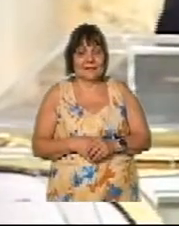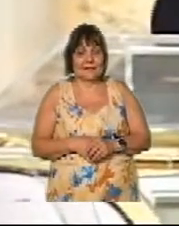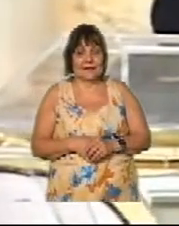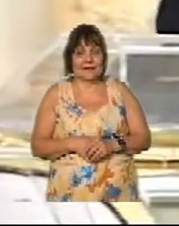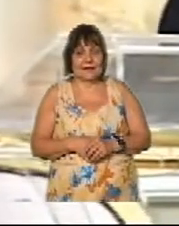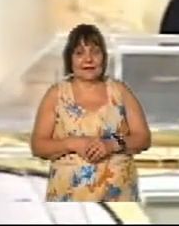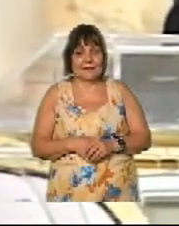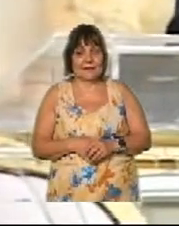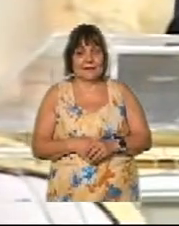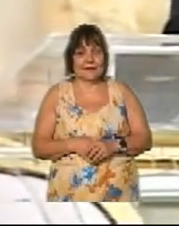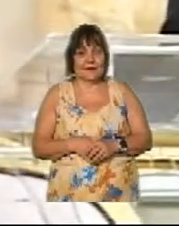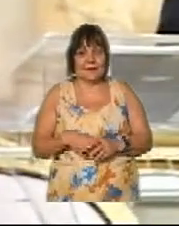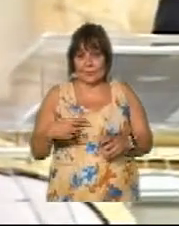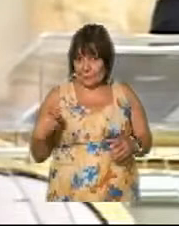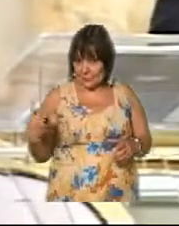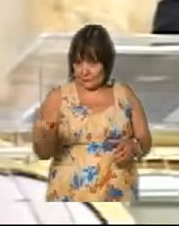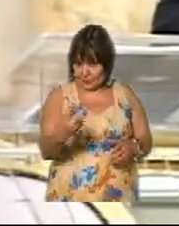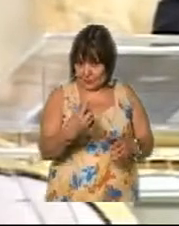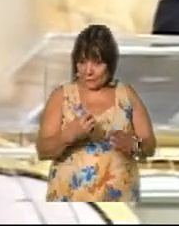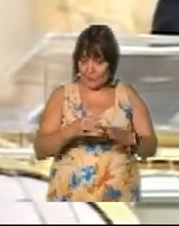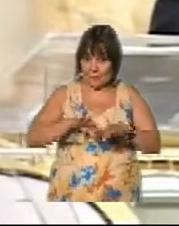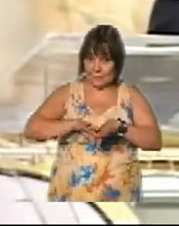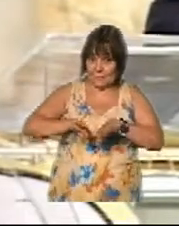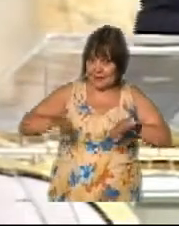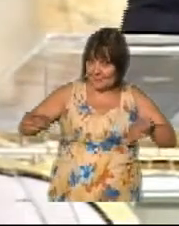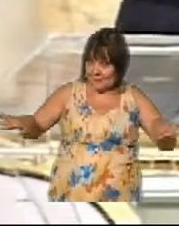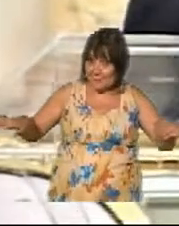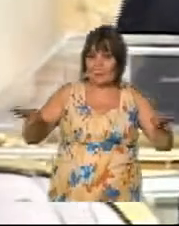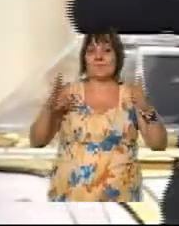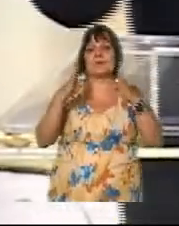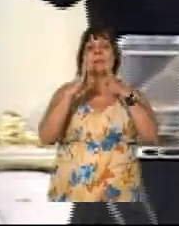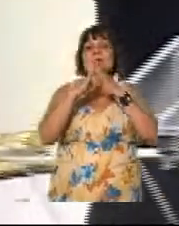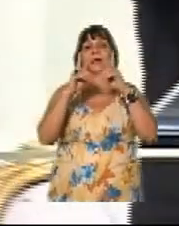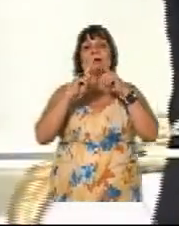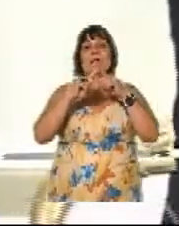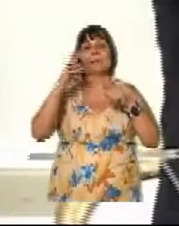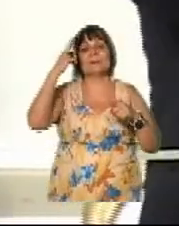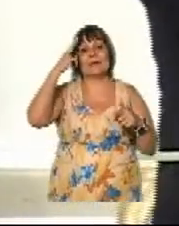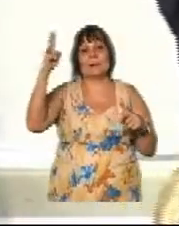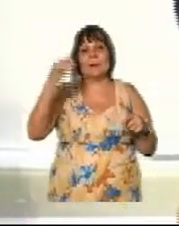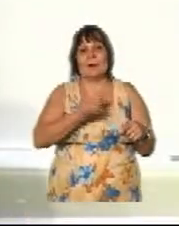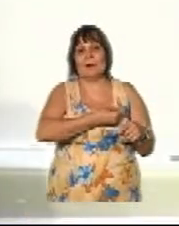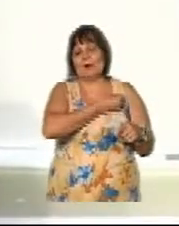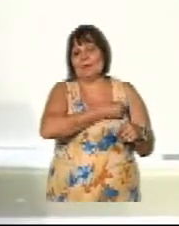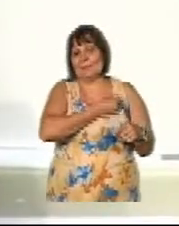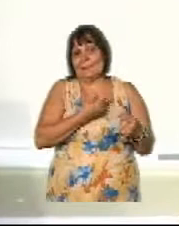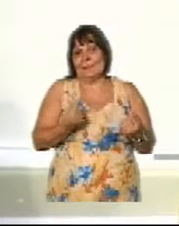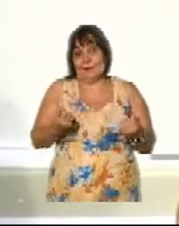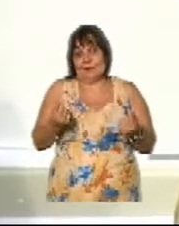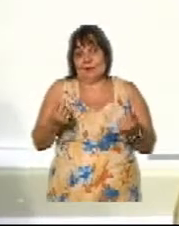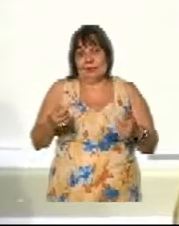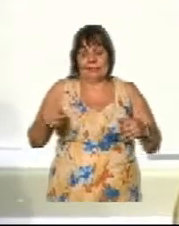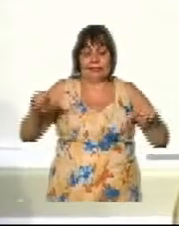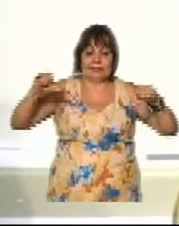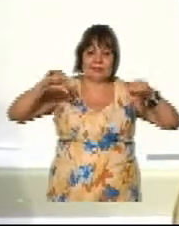o afastamento da obra de Deus traz muitas consequências. É por isso que eu nunca fiz do meu ministério um tribunal, porque a pessoa já